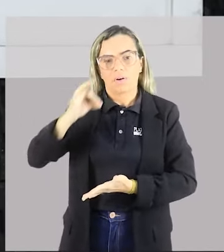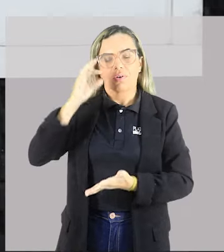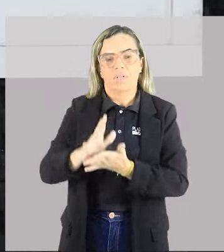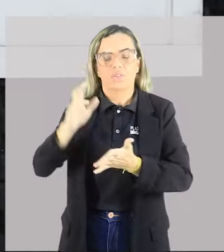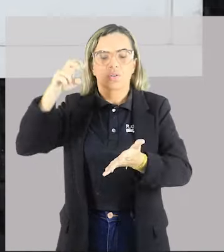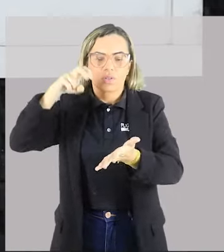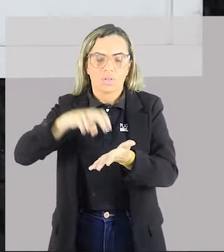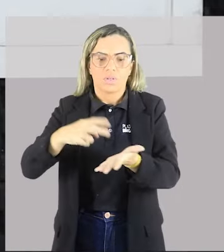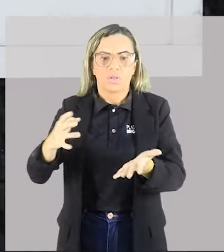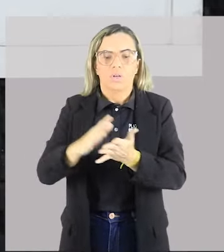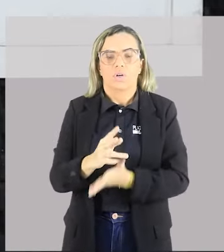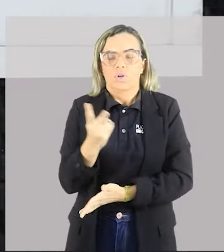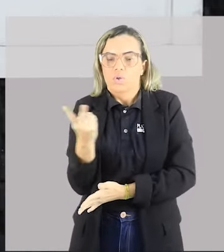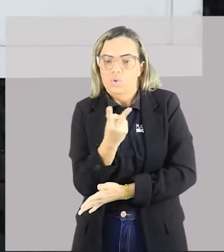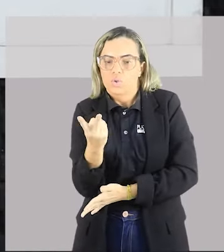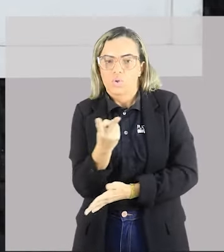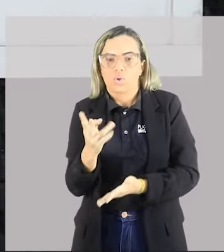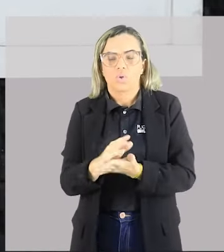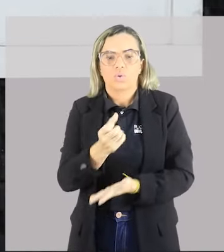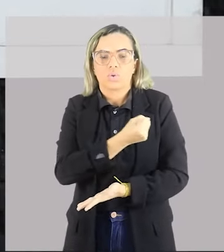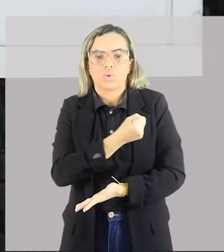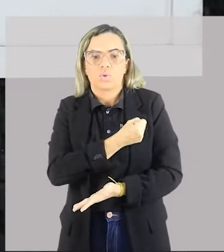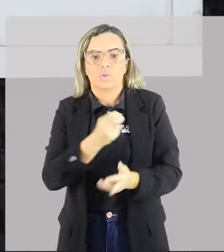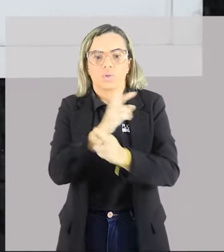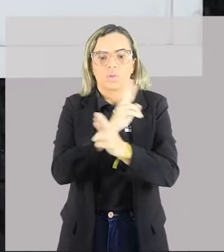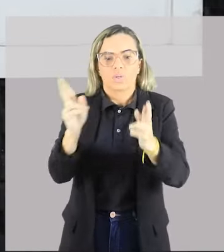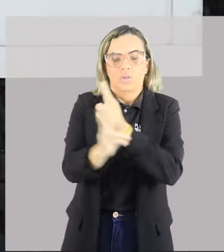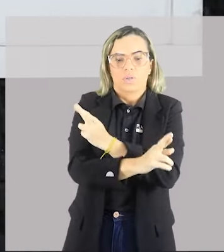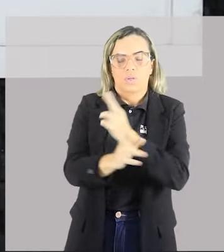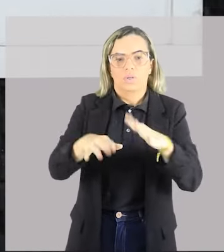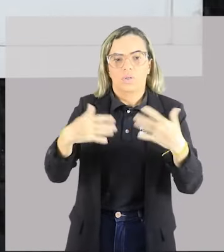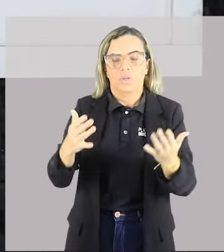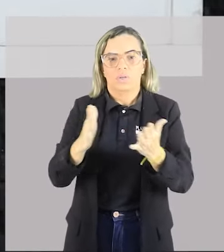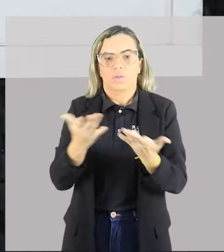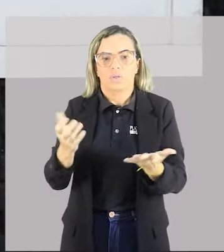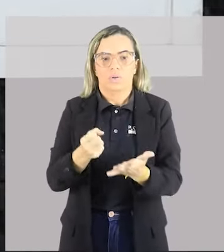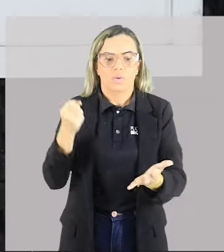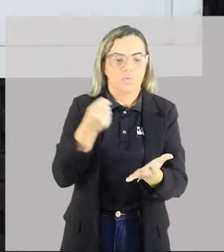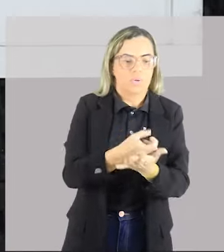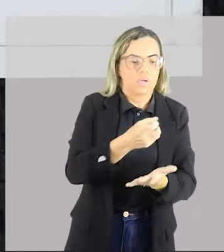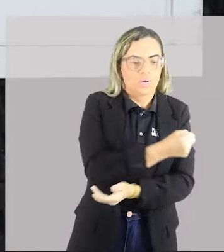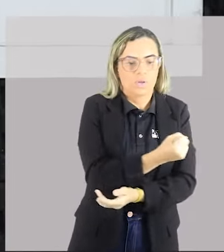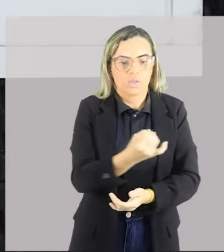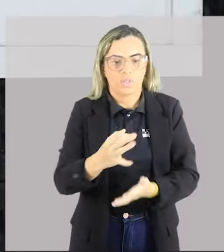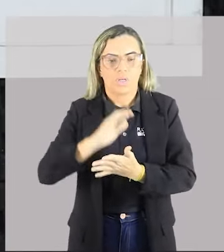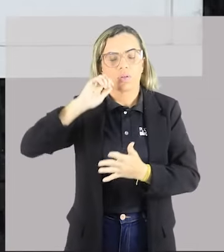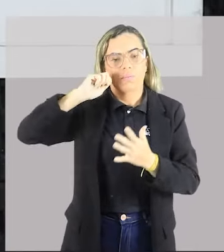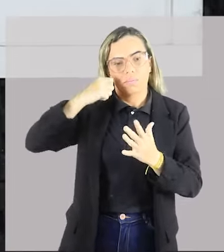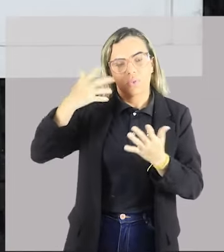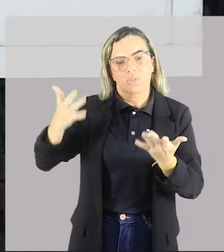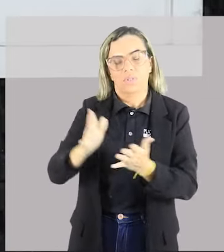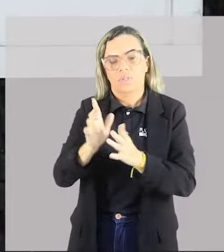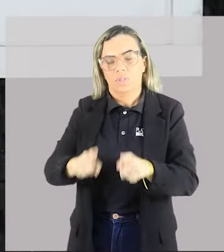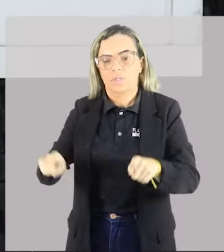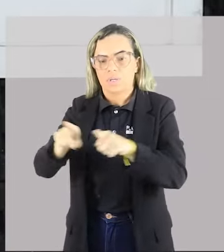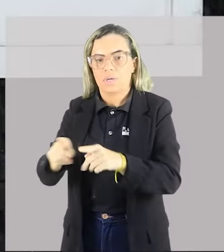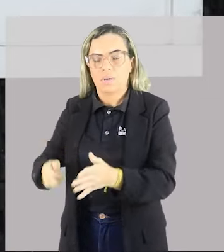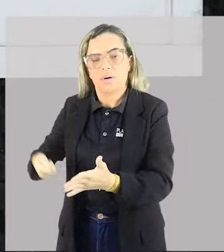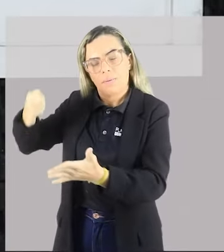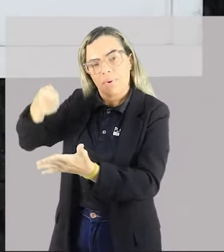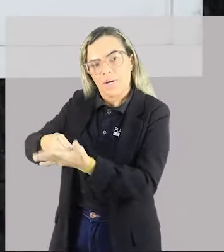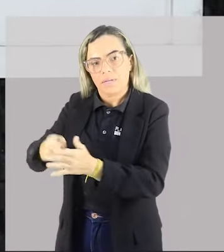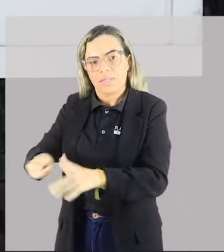dois números que estão relacionados quais são Professor você não vai comprar uma quantidade de pães vai e você não vai pagar